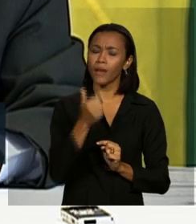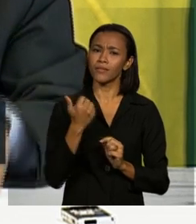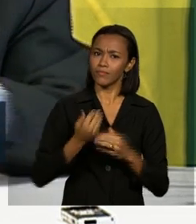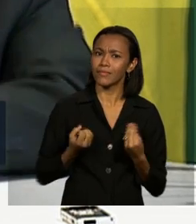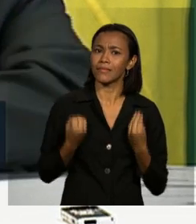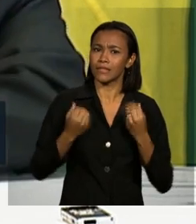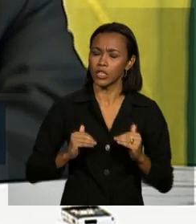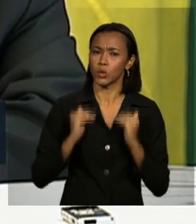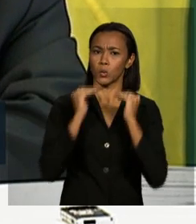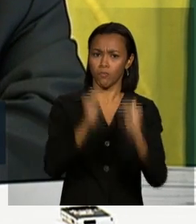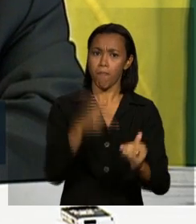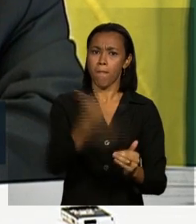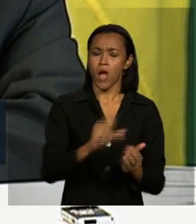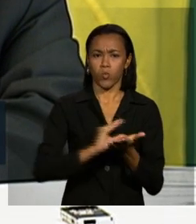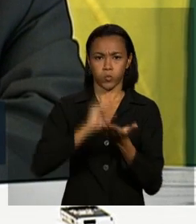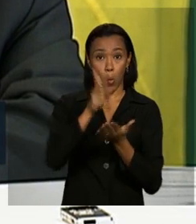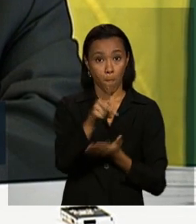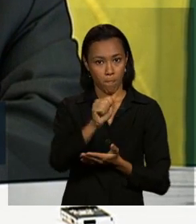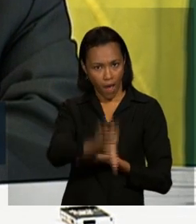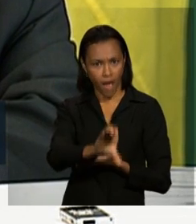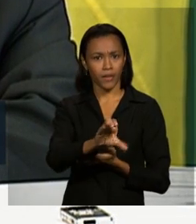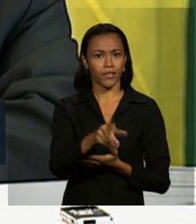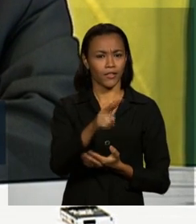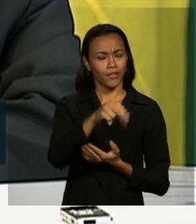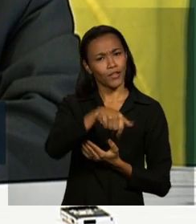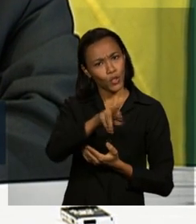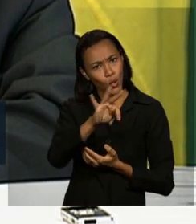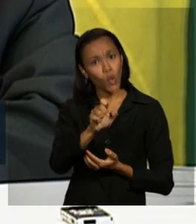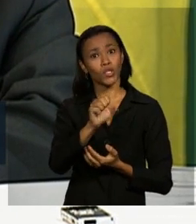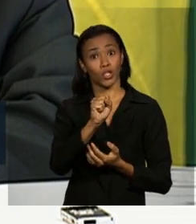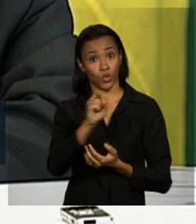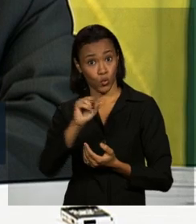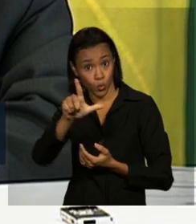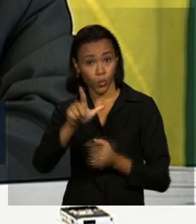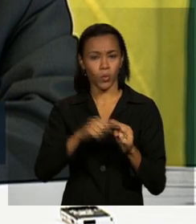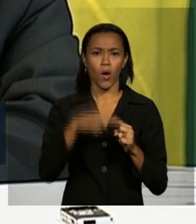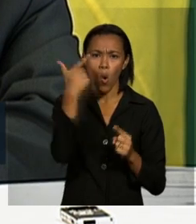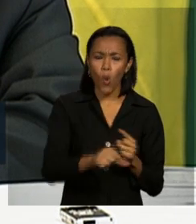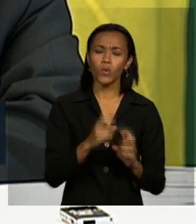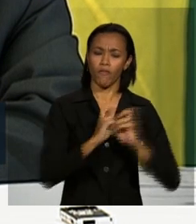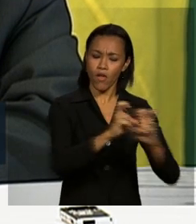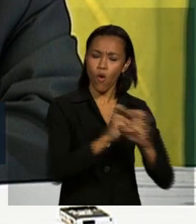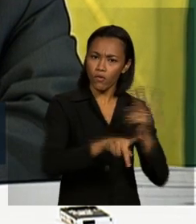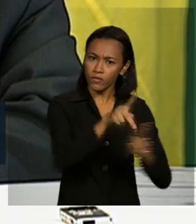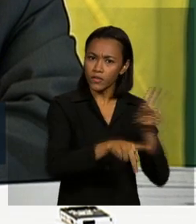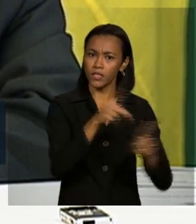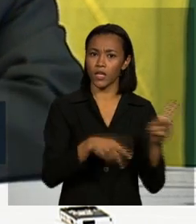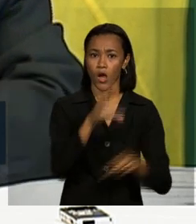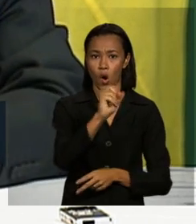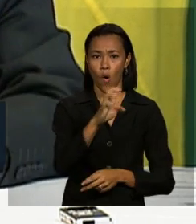investimentos que já fazemos no PAC da ferrovia Norte suul A Ferrovia de integração Oeste e